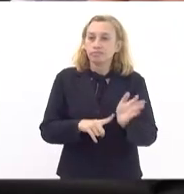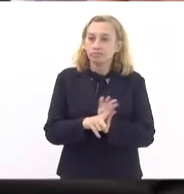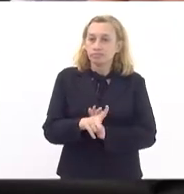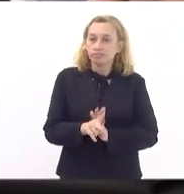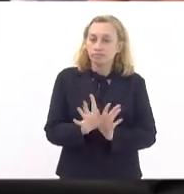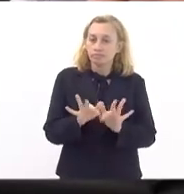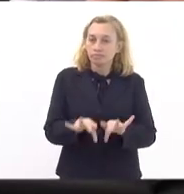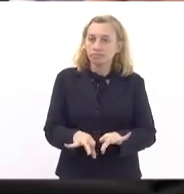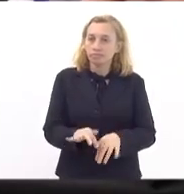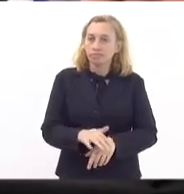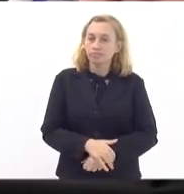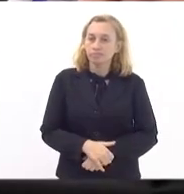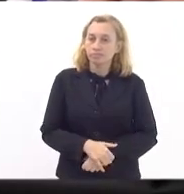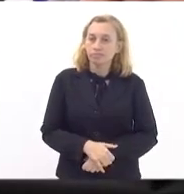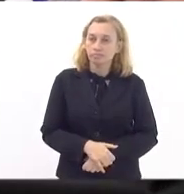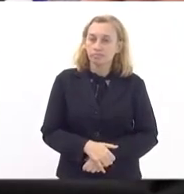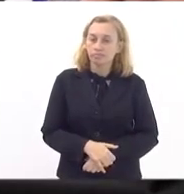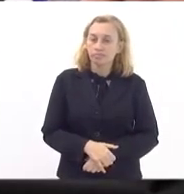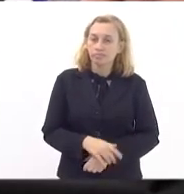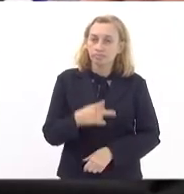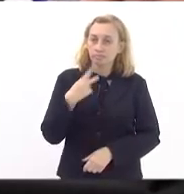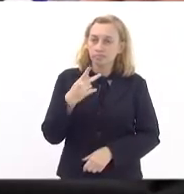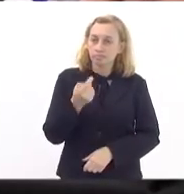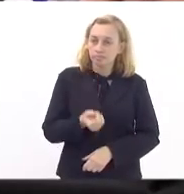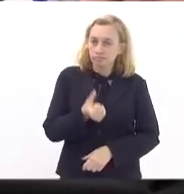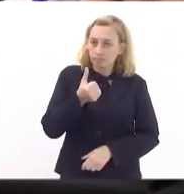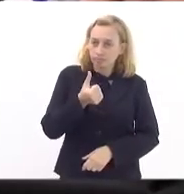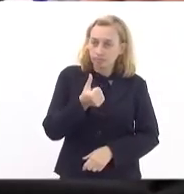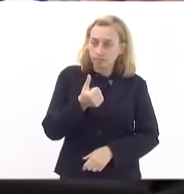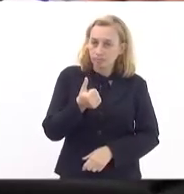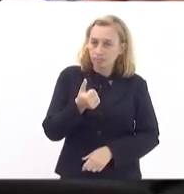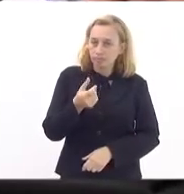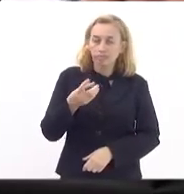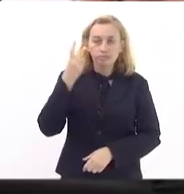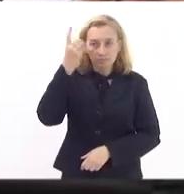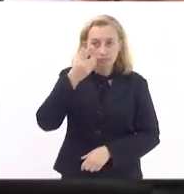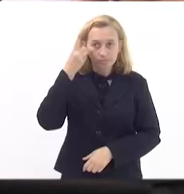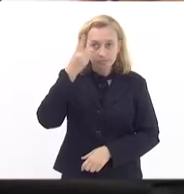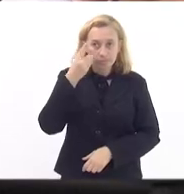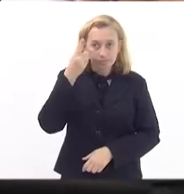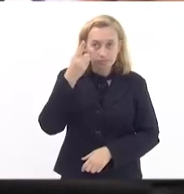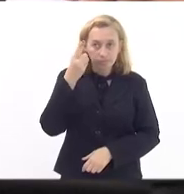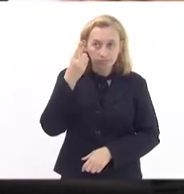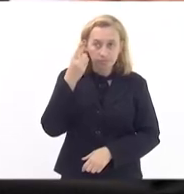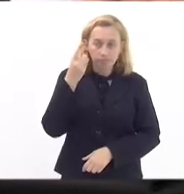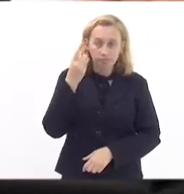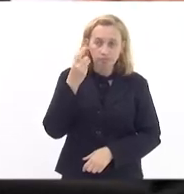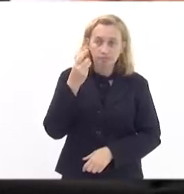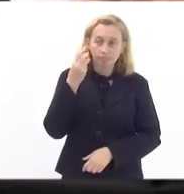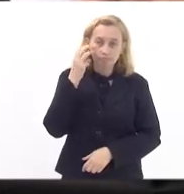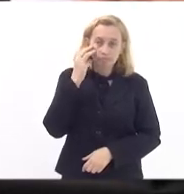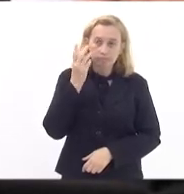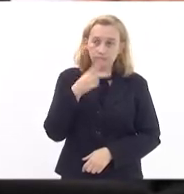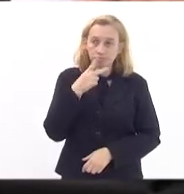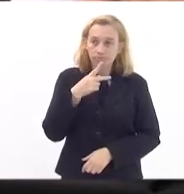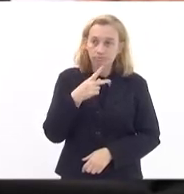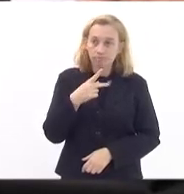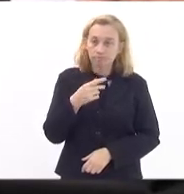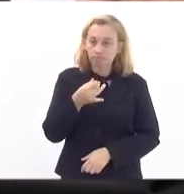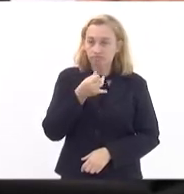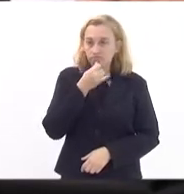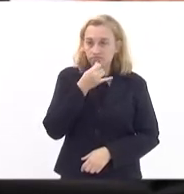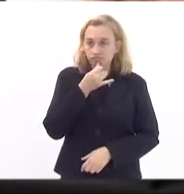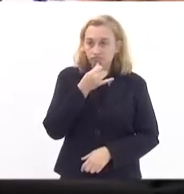já encerrado e falando um pouco na linha do que o deputado waldeck colocou e eu me sinto desconfortável